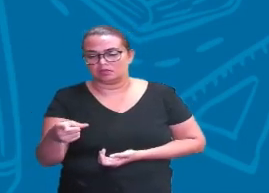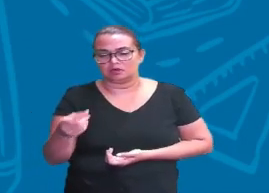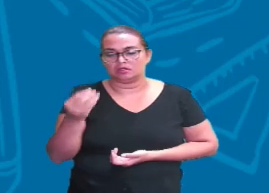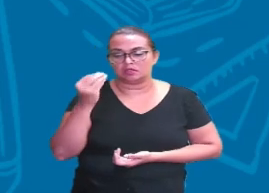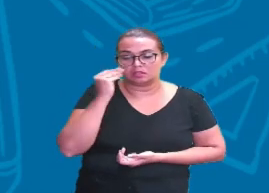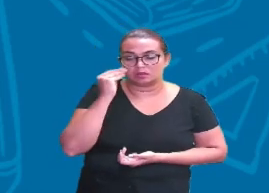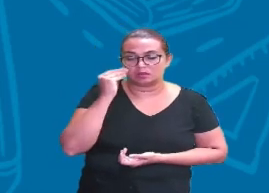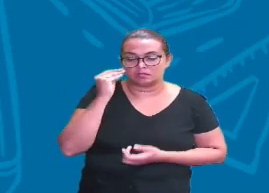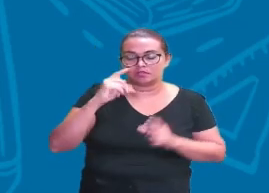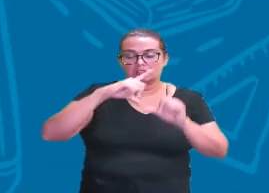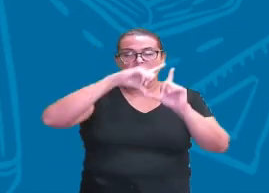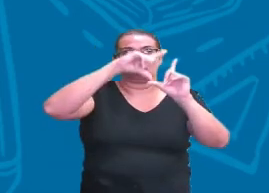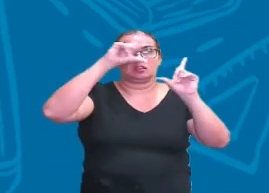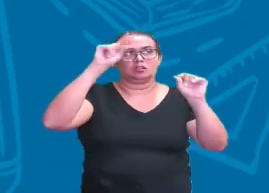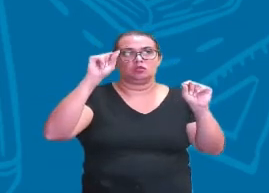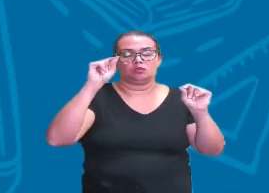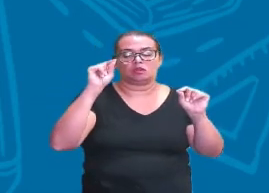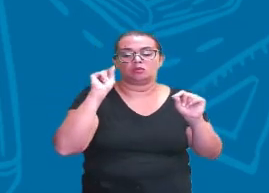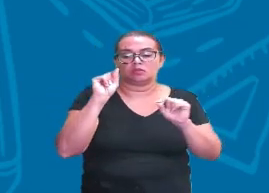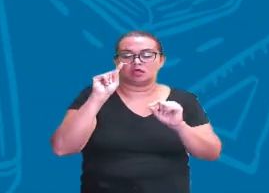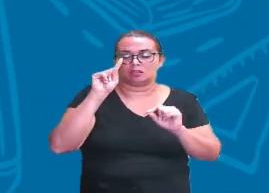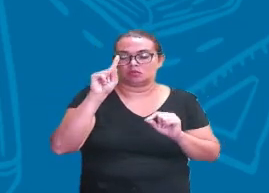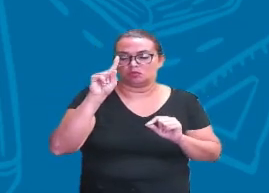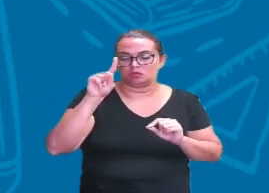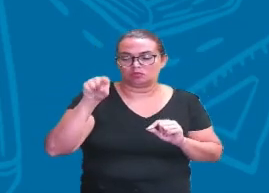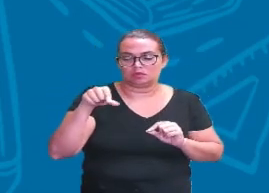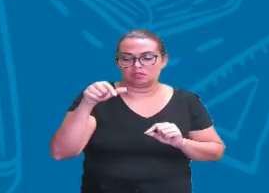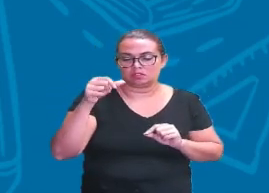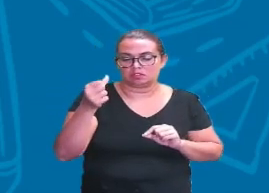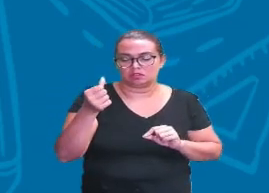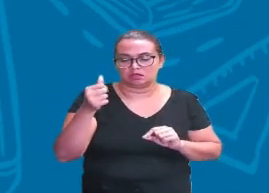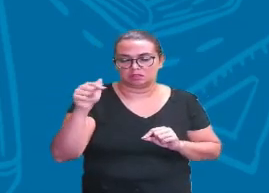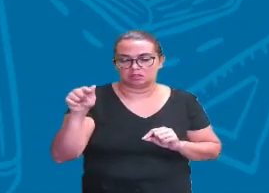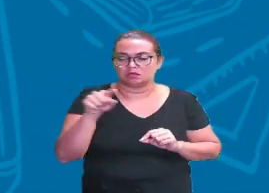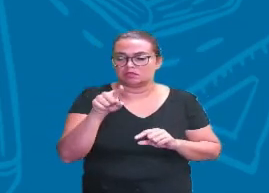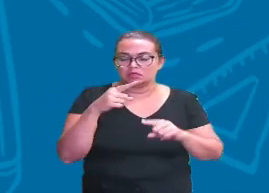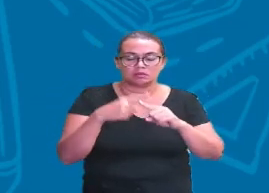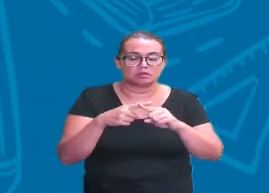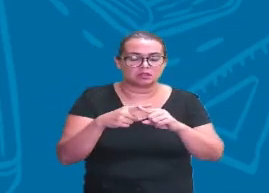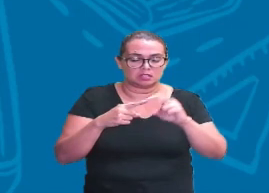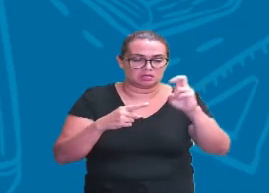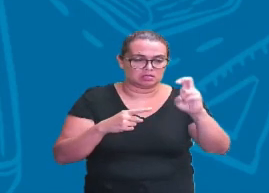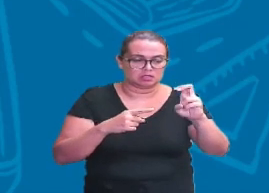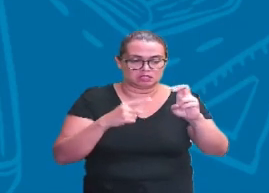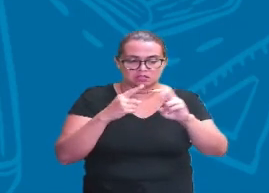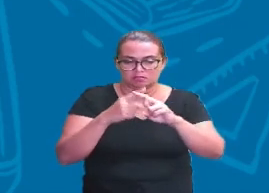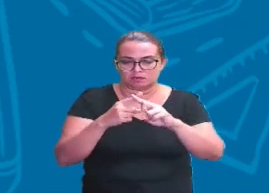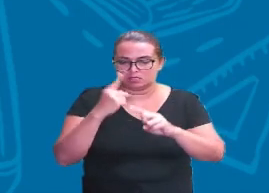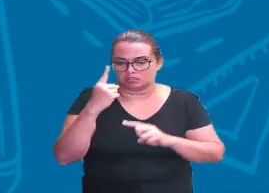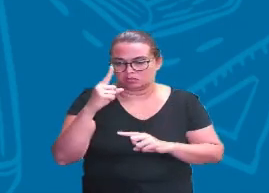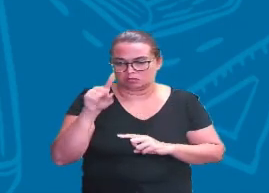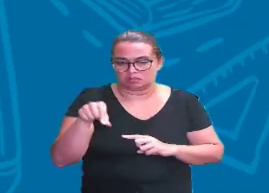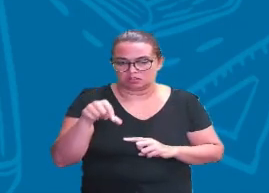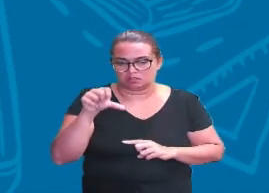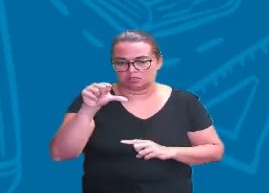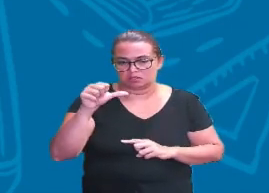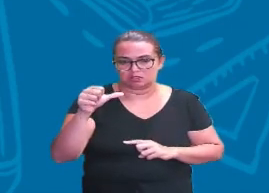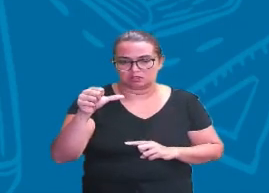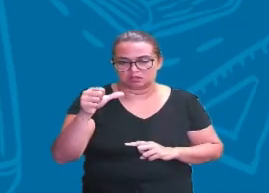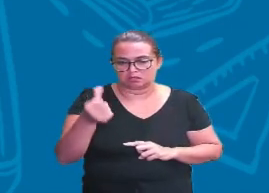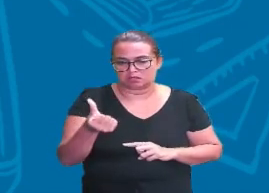peso lá na Lua, que vale 1,67. Multiplica aí 5 vezes 1,67 e depois você coloca aí nos comentários quanto é que vai